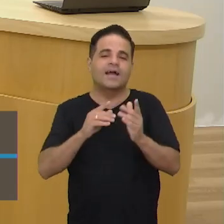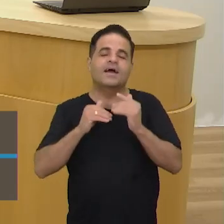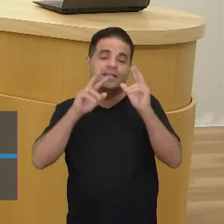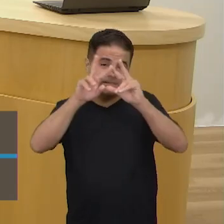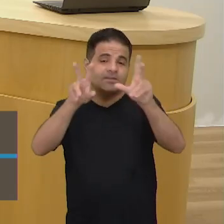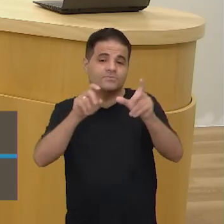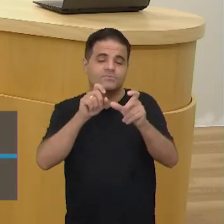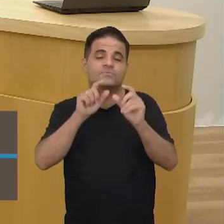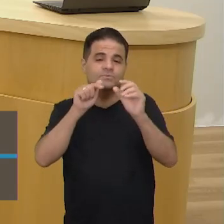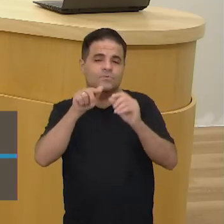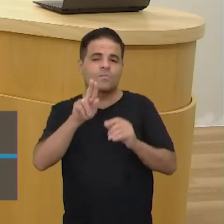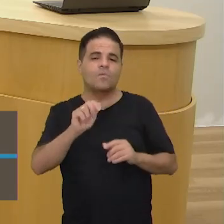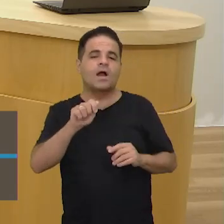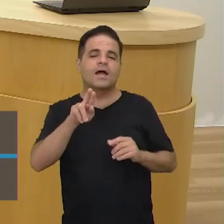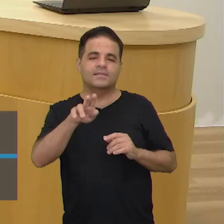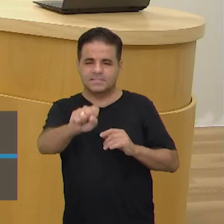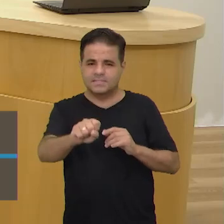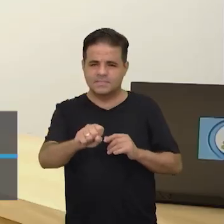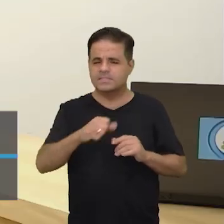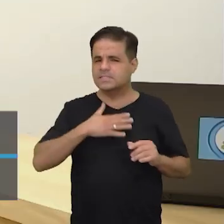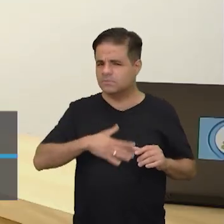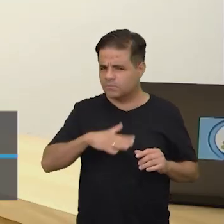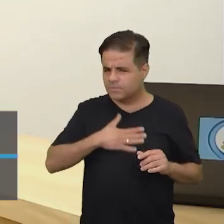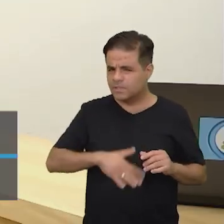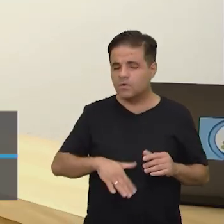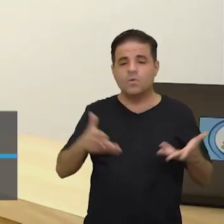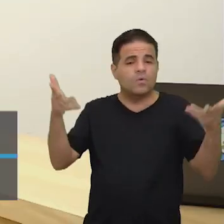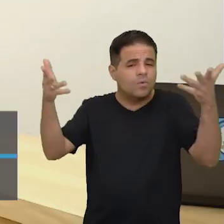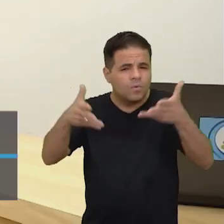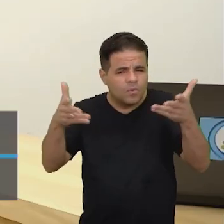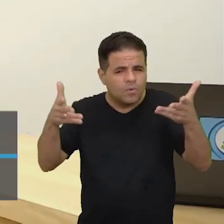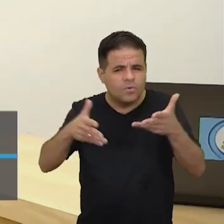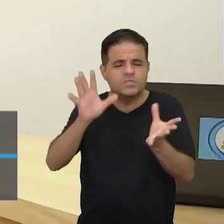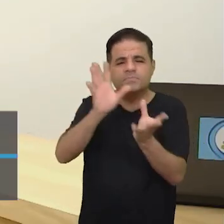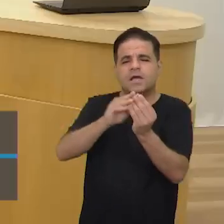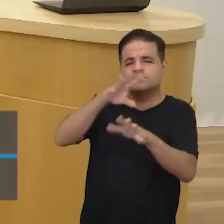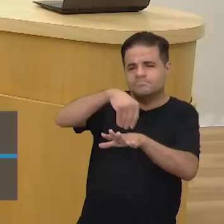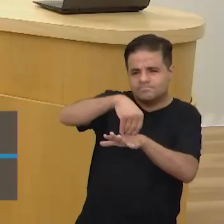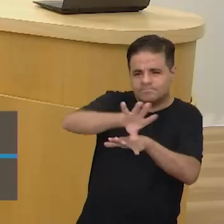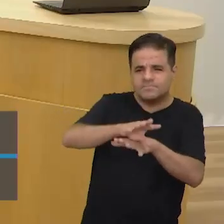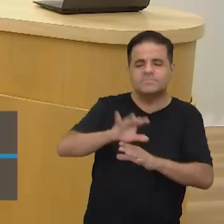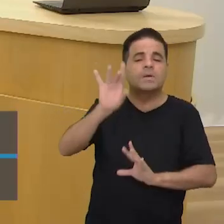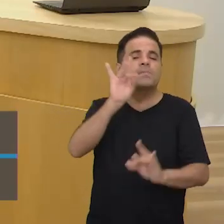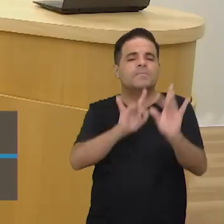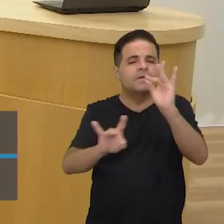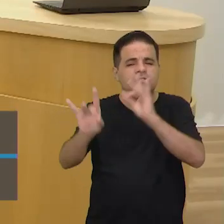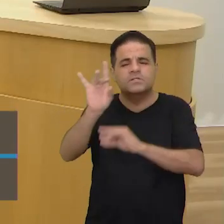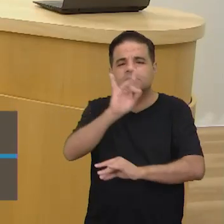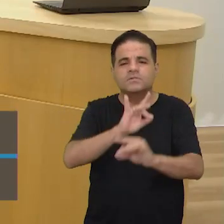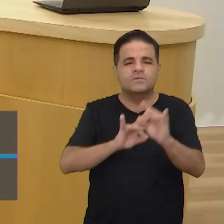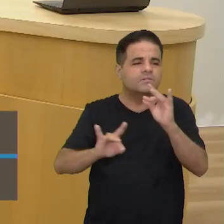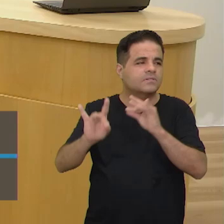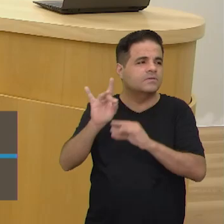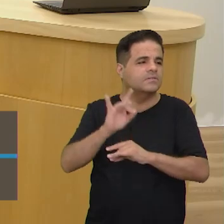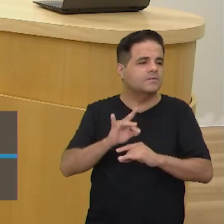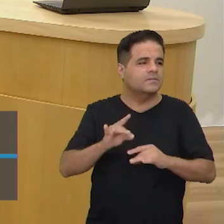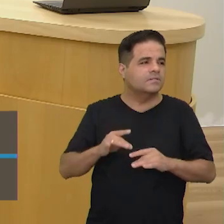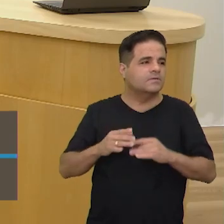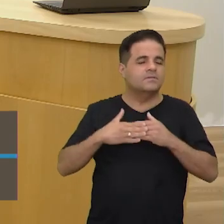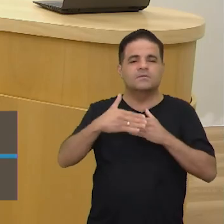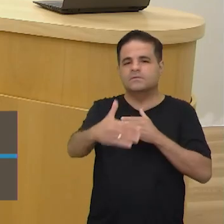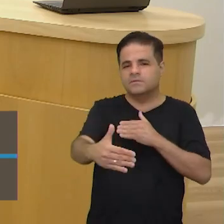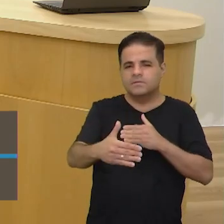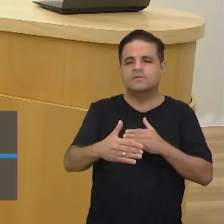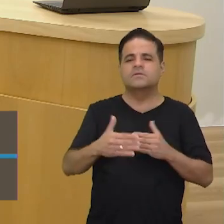No caso. Beleza? Tranquilo, pessoal? Então, hoje foi mais uma introduçãozinha para vocês sobre as partículas. A gente conheceu hoje,